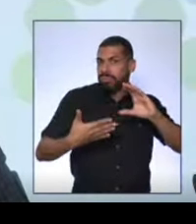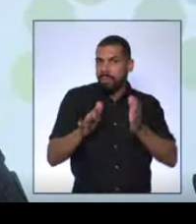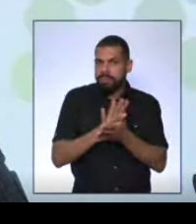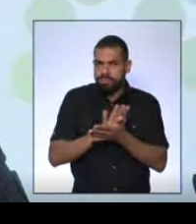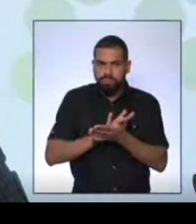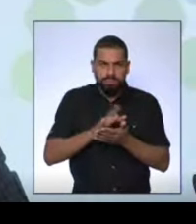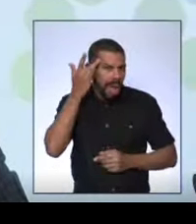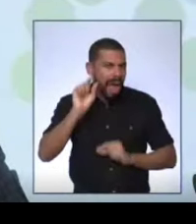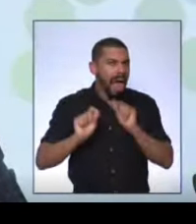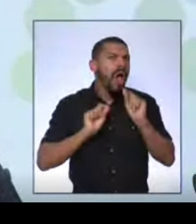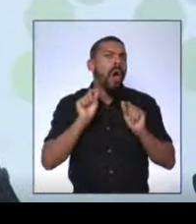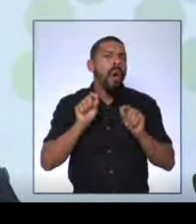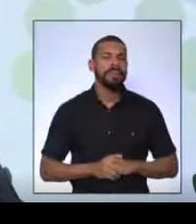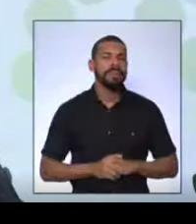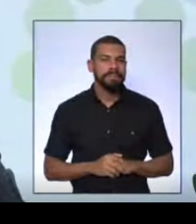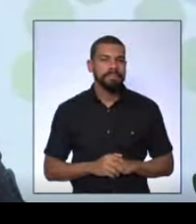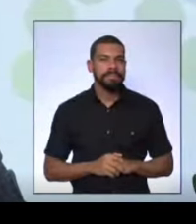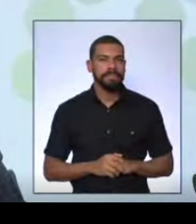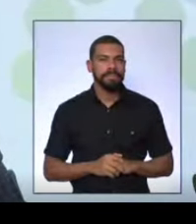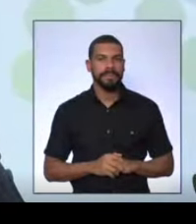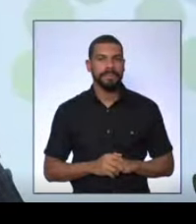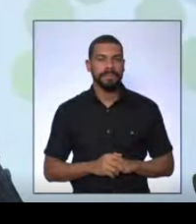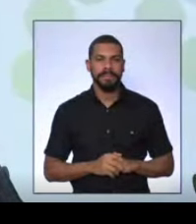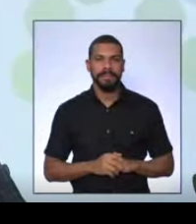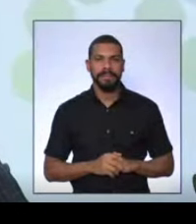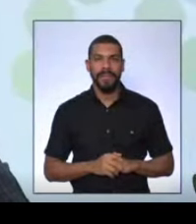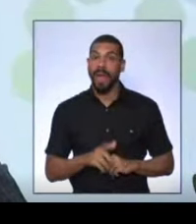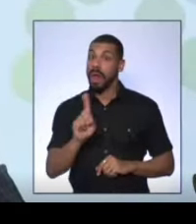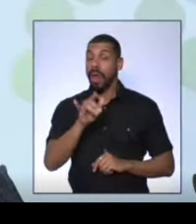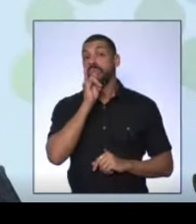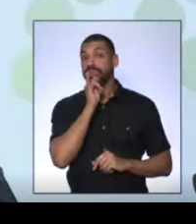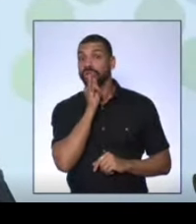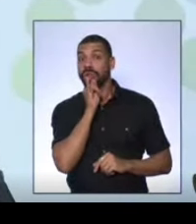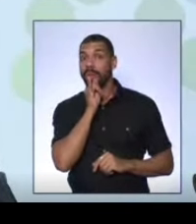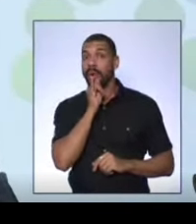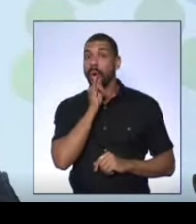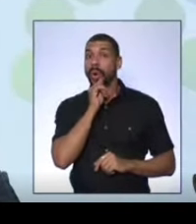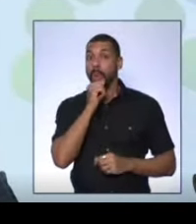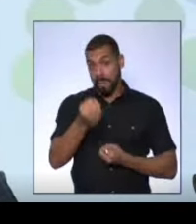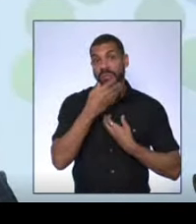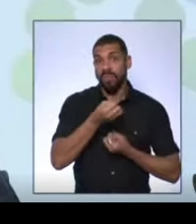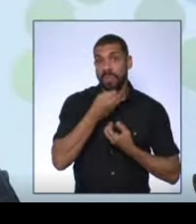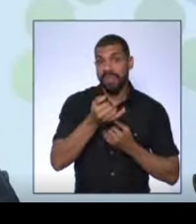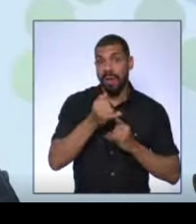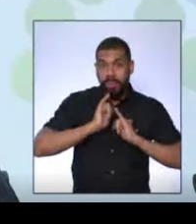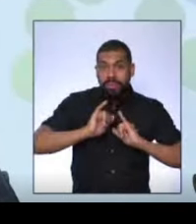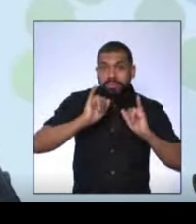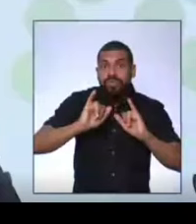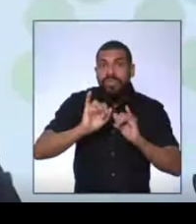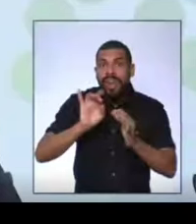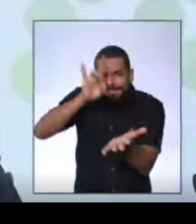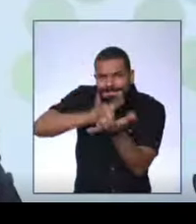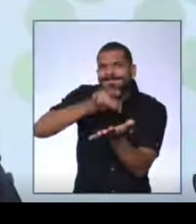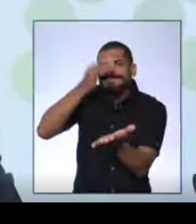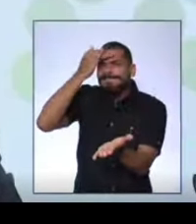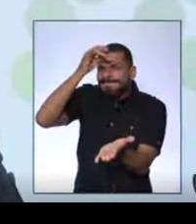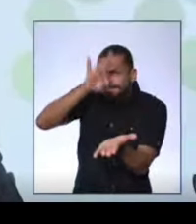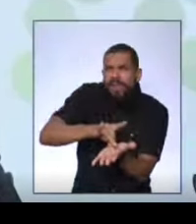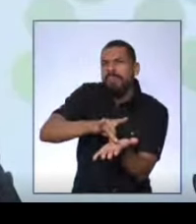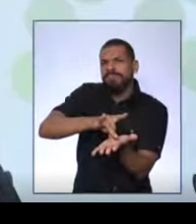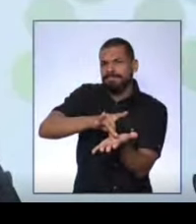notícia, assim, não é esperado que seja uma notícia confiável. Então, é preciso escolher muito